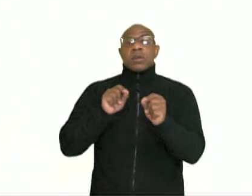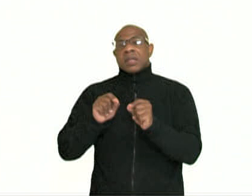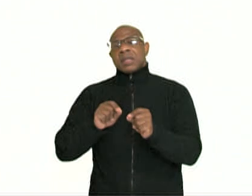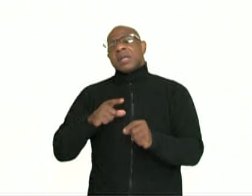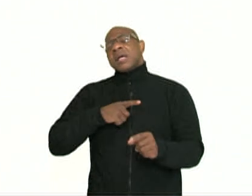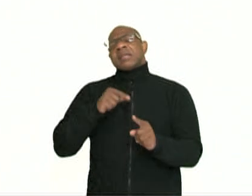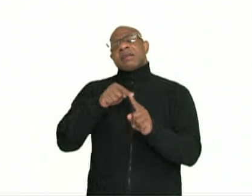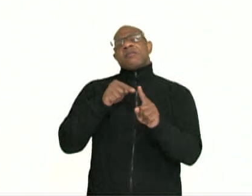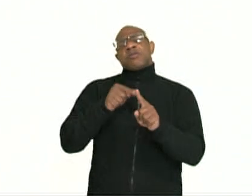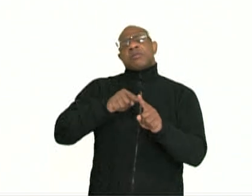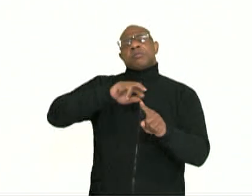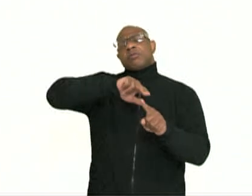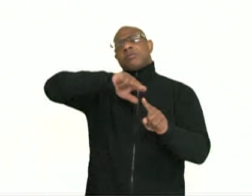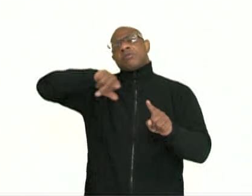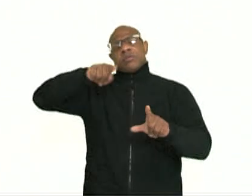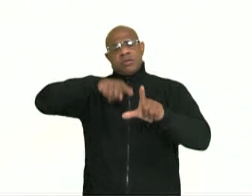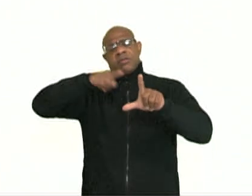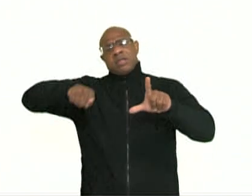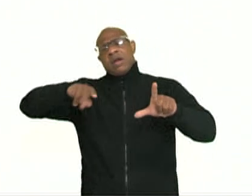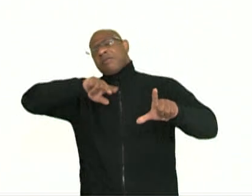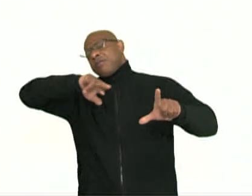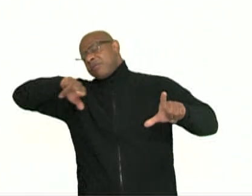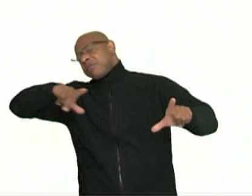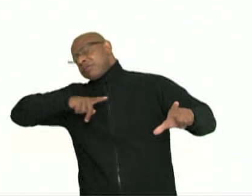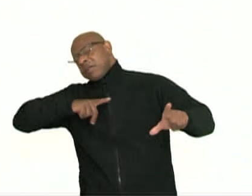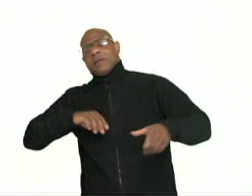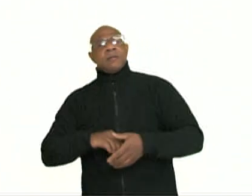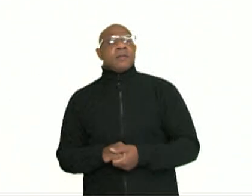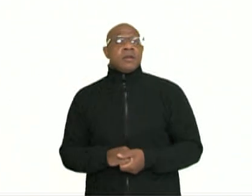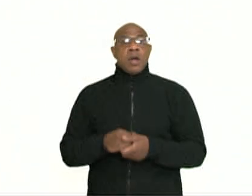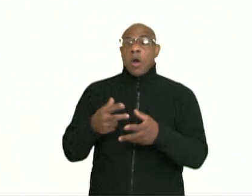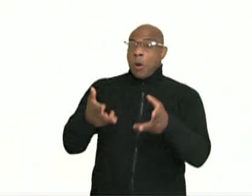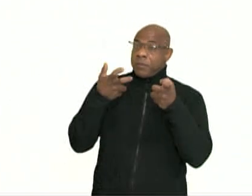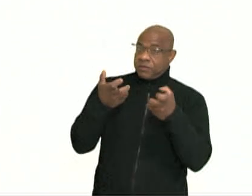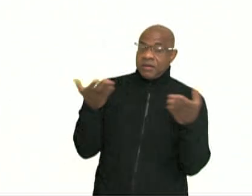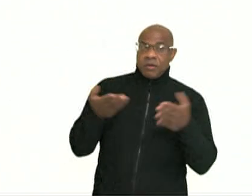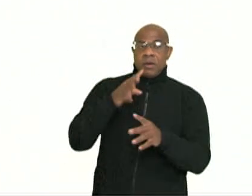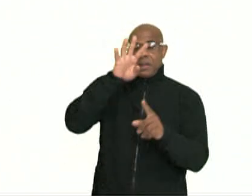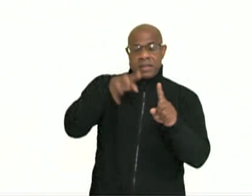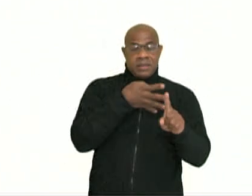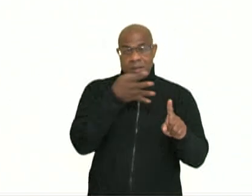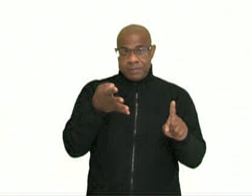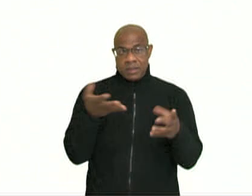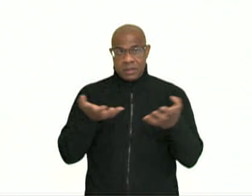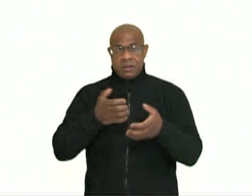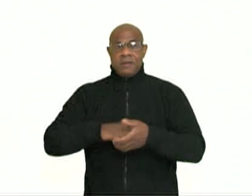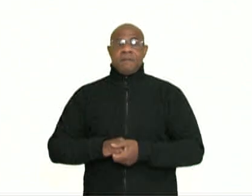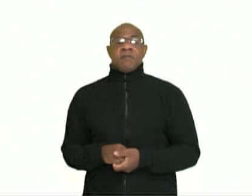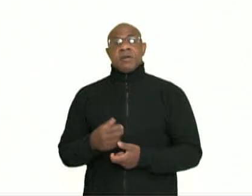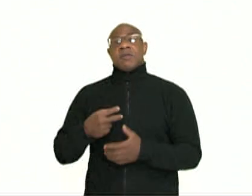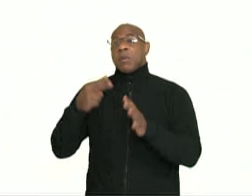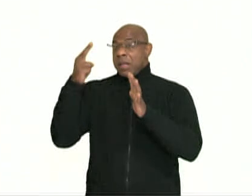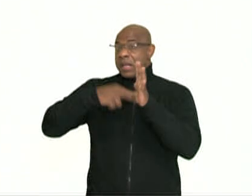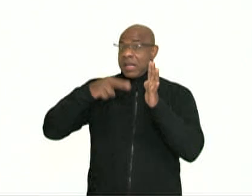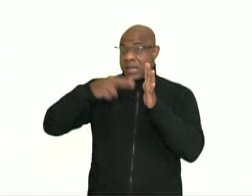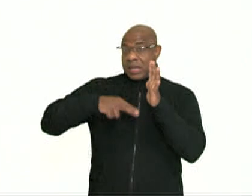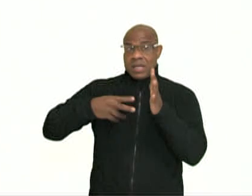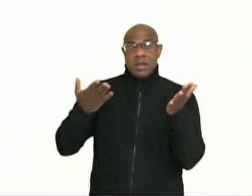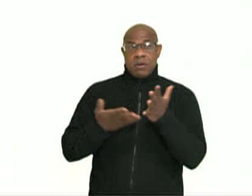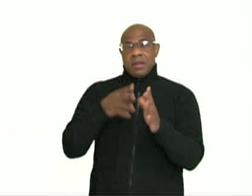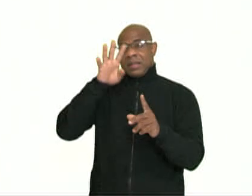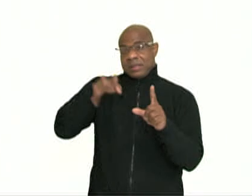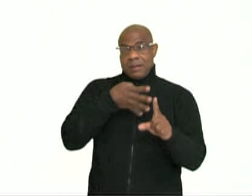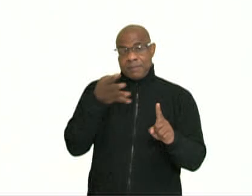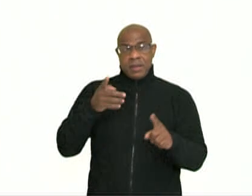vários tipos de gráficos, né? Observe as tabelas a seguir. Então, nós vamos ler e analisar algumas tabelas, tá bom? Vem